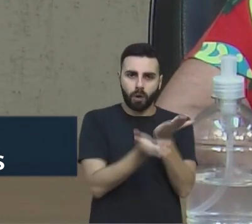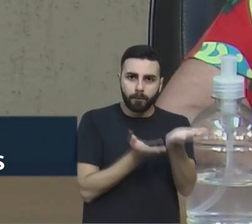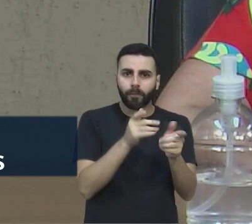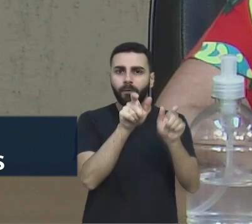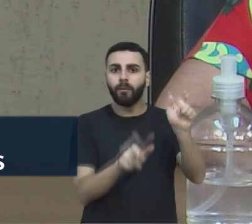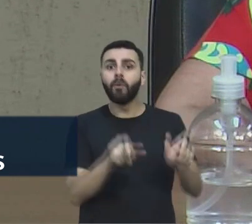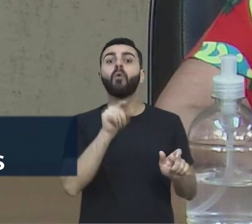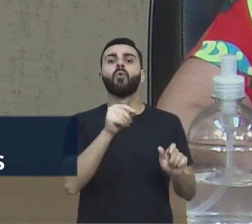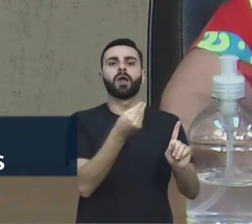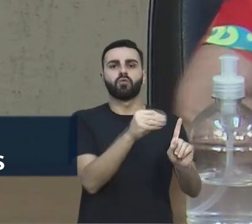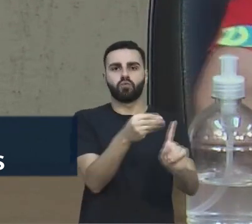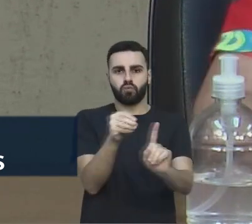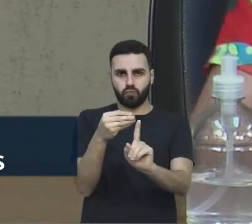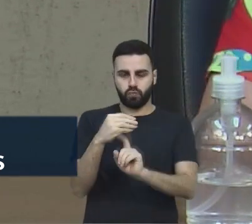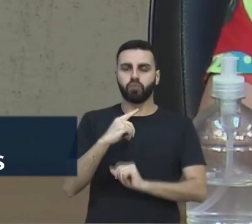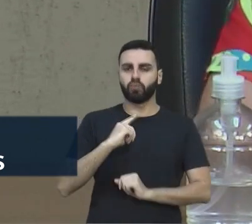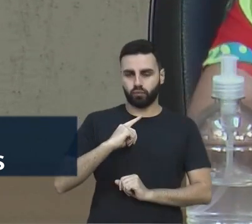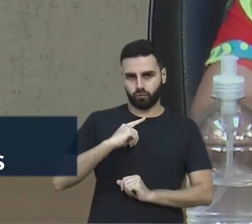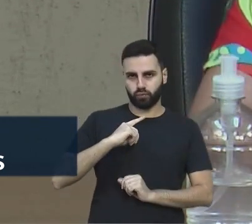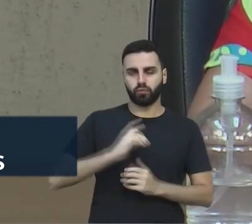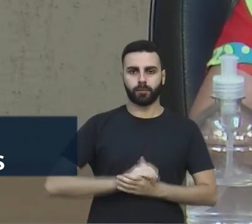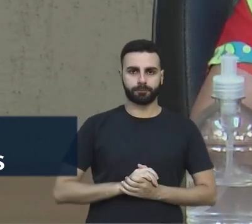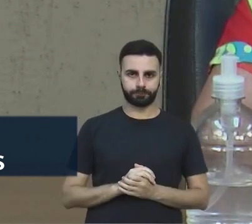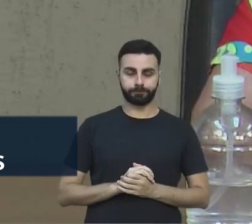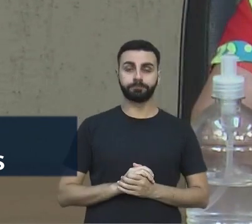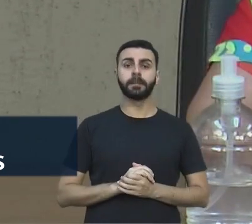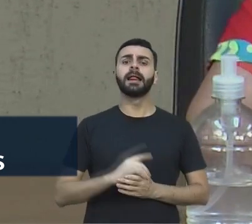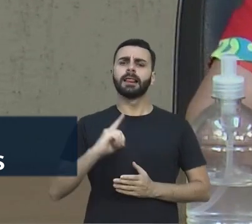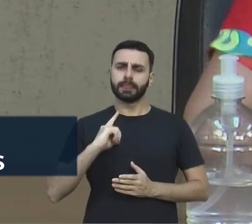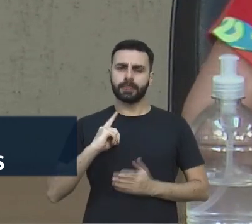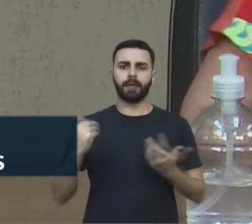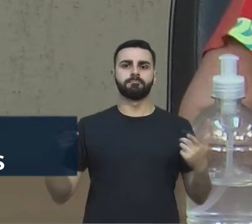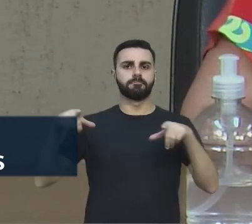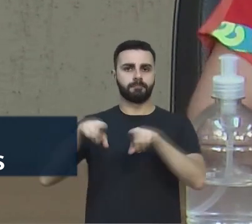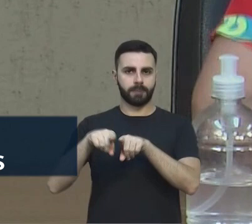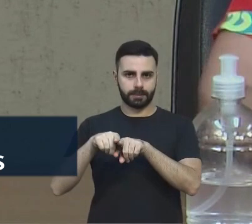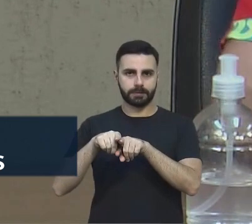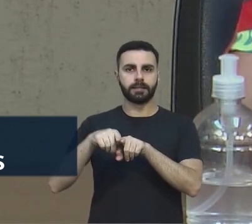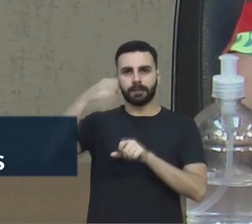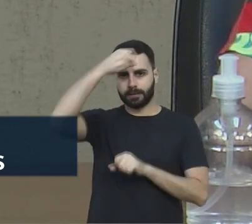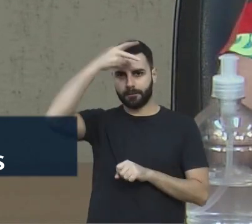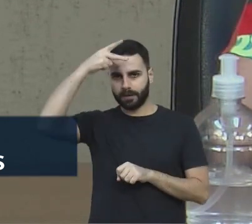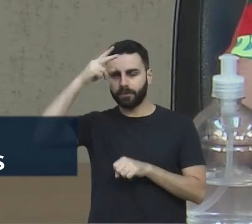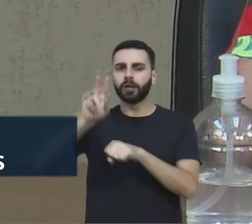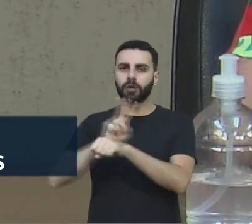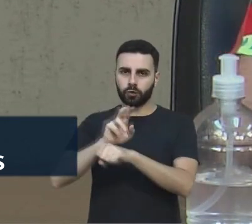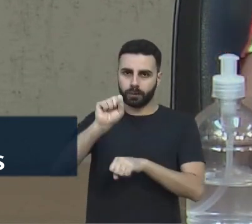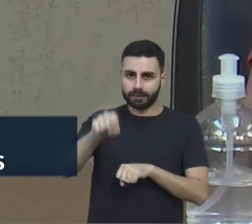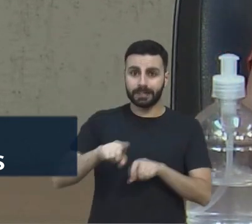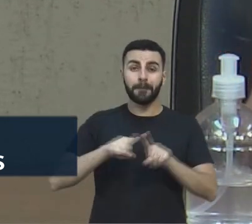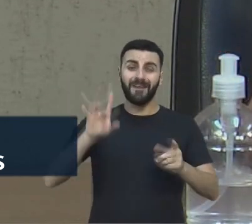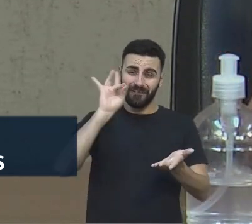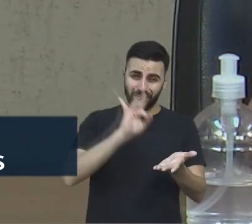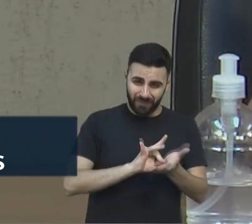idosos em situação de vulnerabilidade nós temos uma parceria né com a prefeitura mas o que